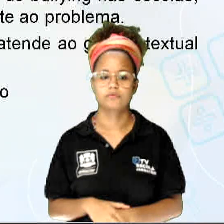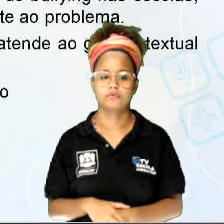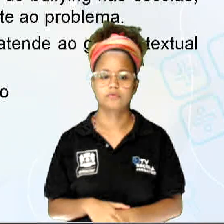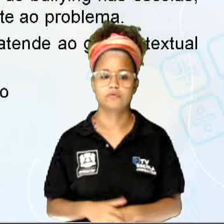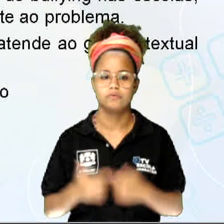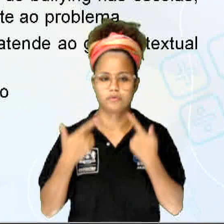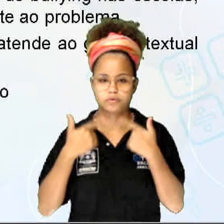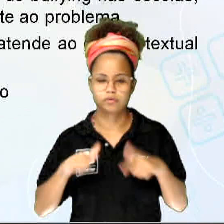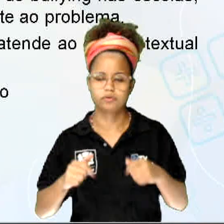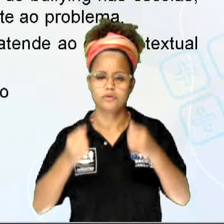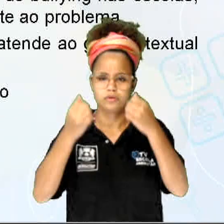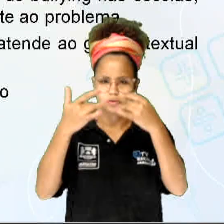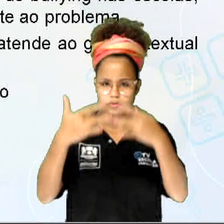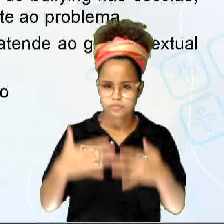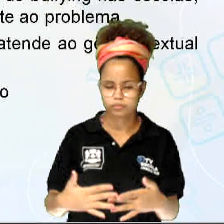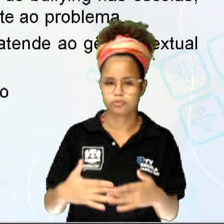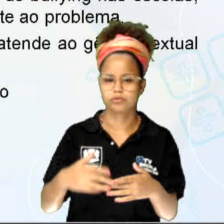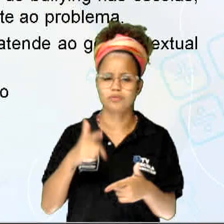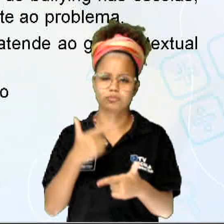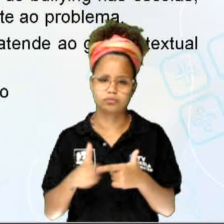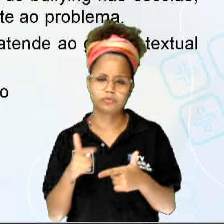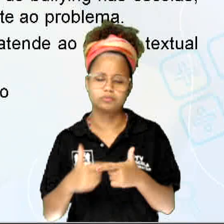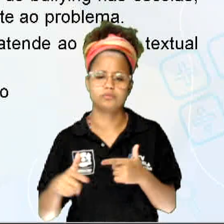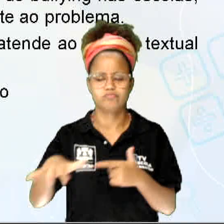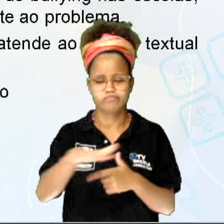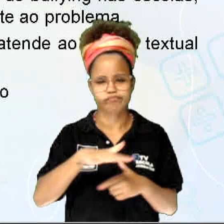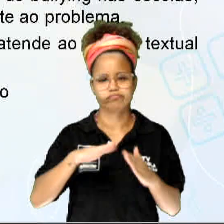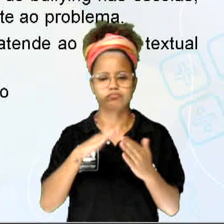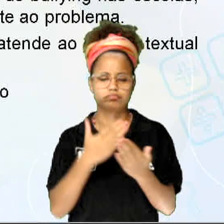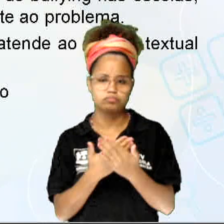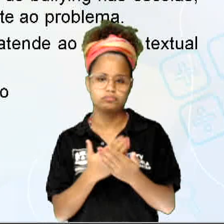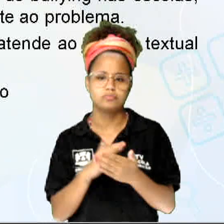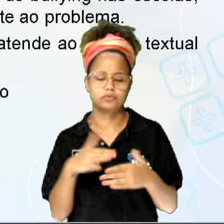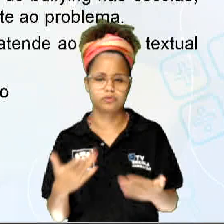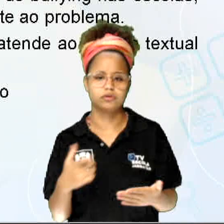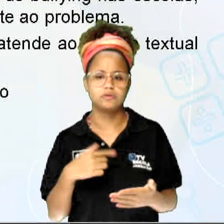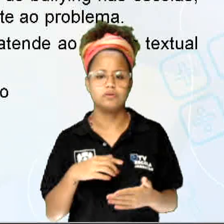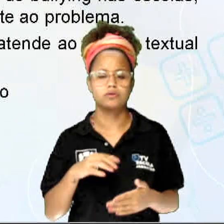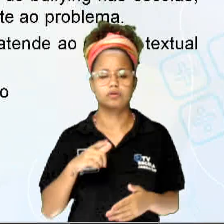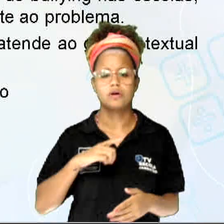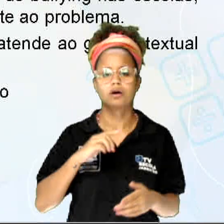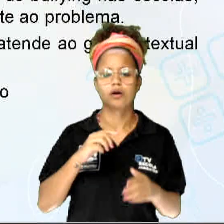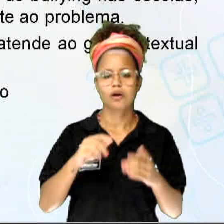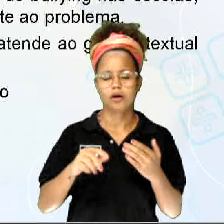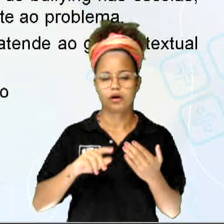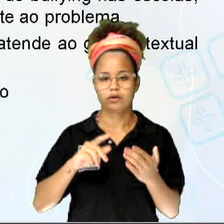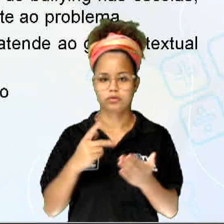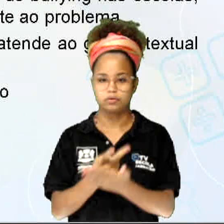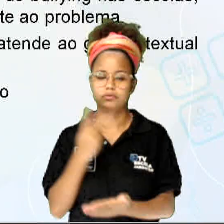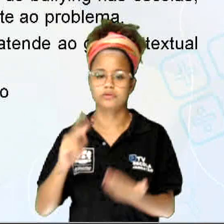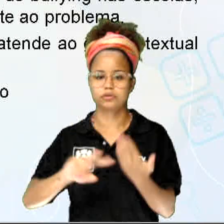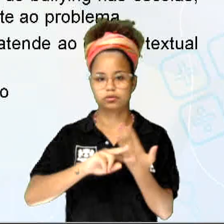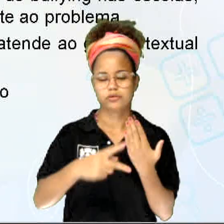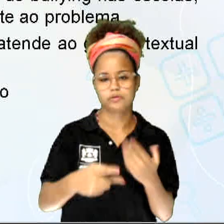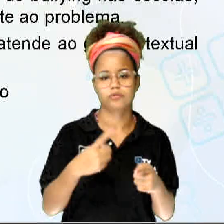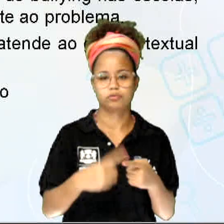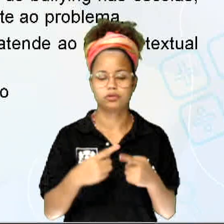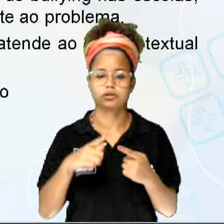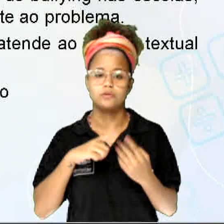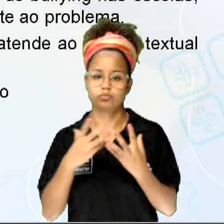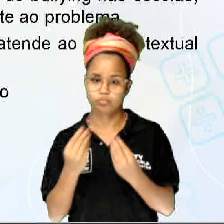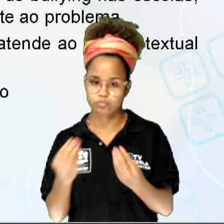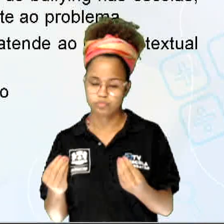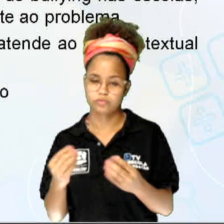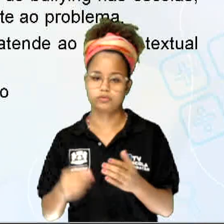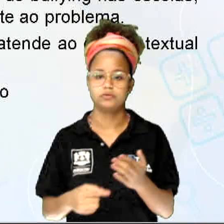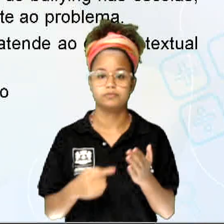Linguagem que descreve os problemas do ambiente escolar, os quais são sequenciados através do recurso expressivo de metáforas.